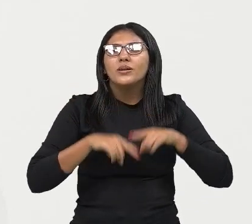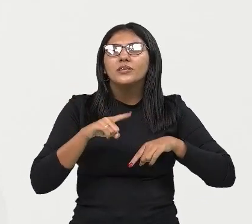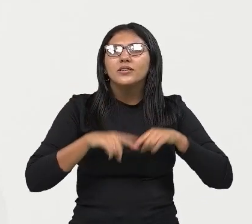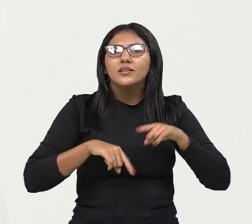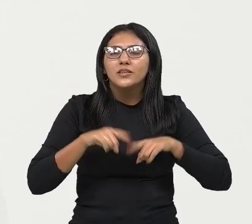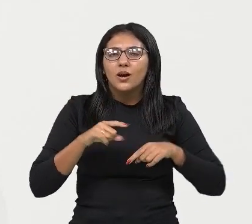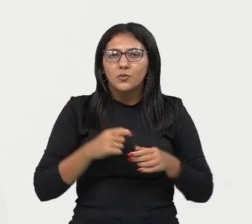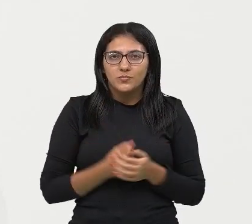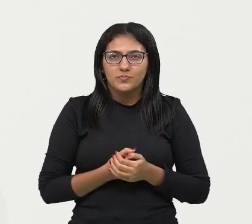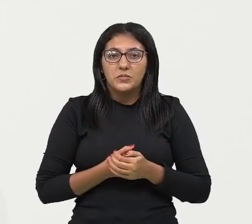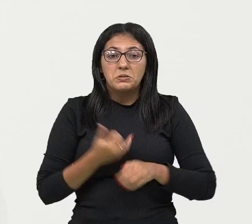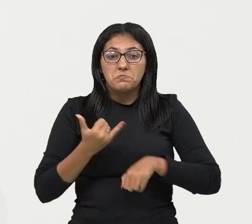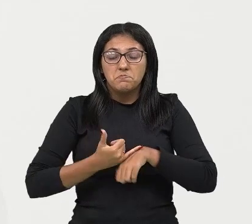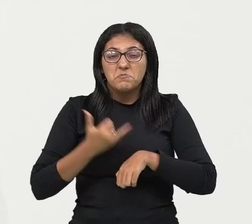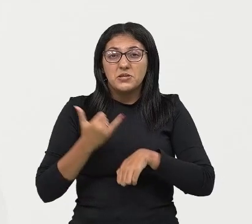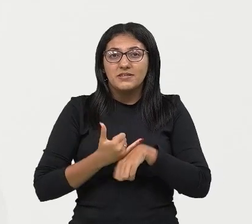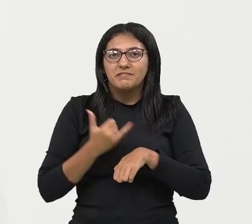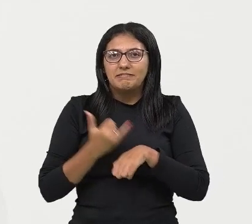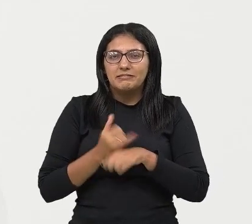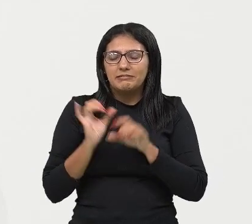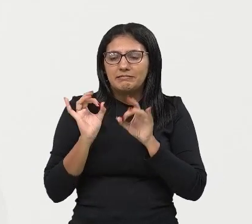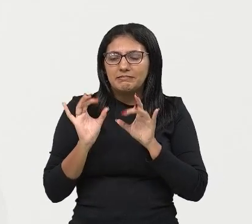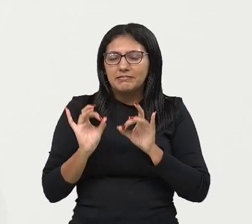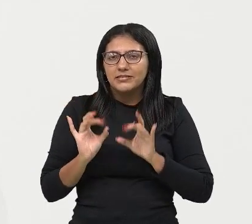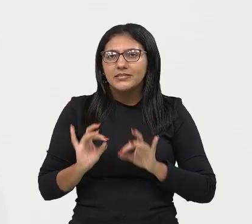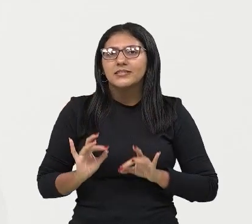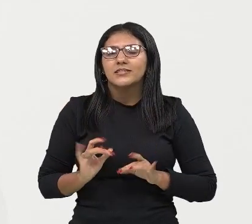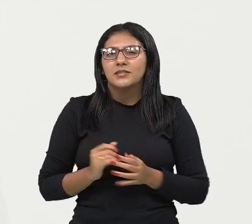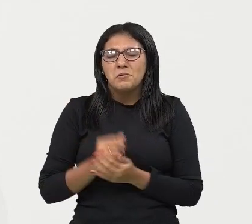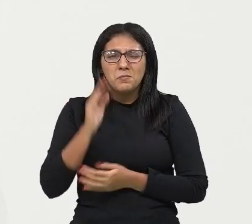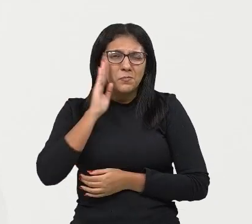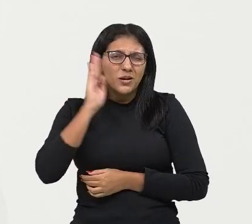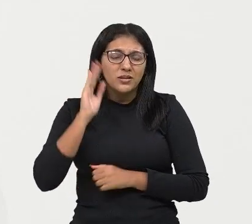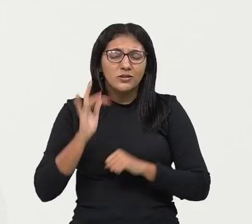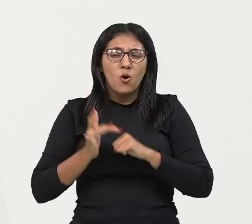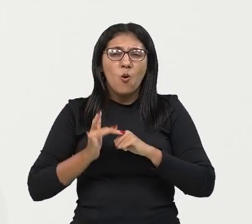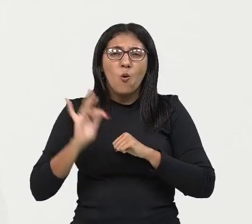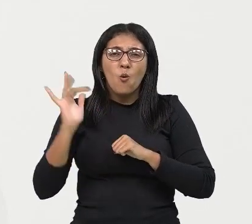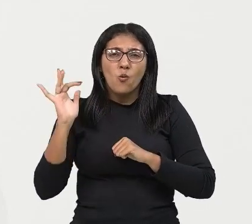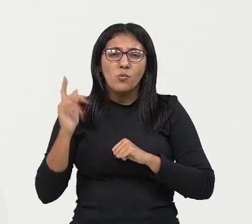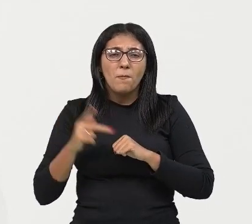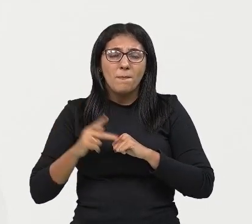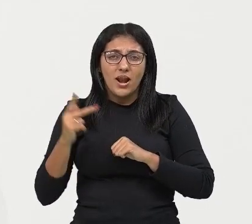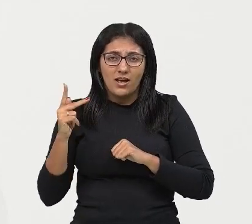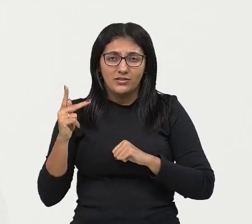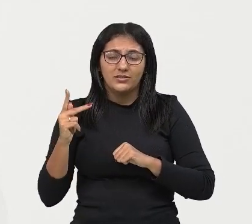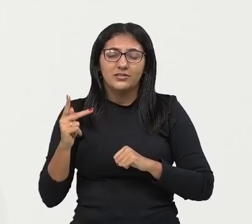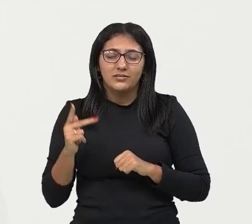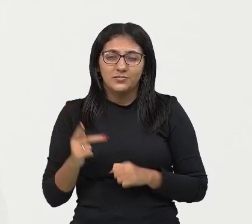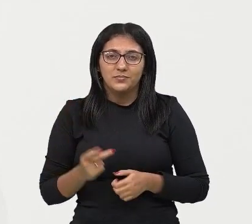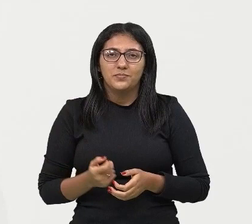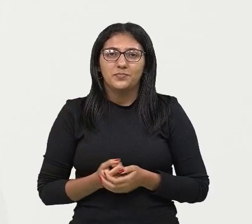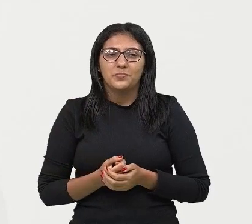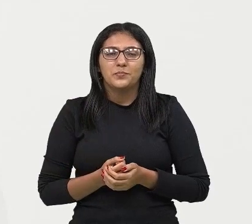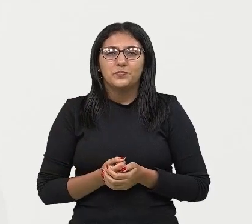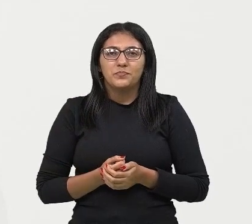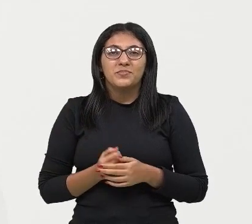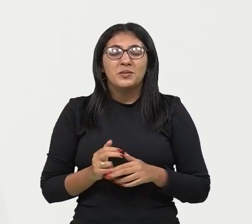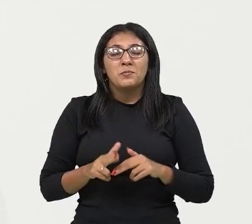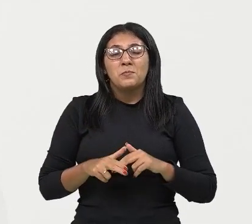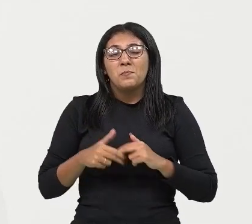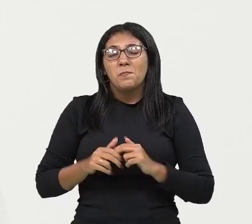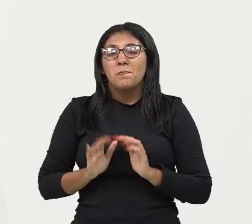queriam metais preciosos, principalmente ouro e prata, tá? Porém,